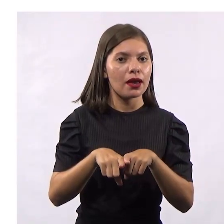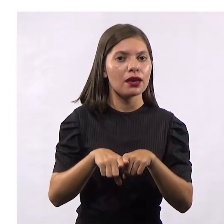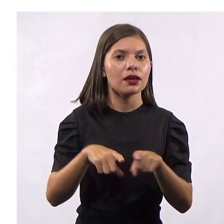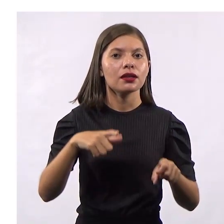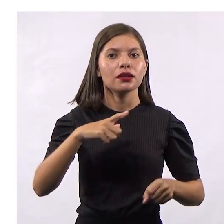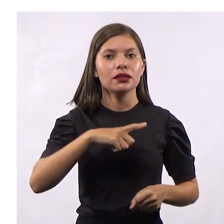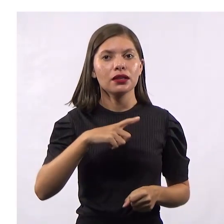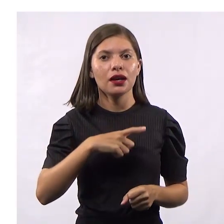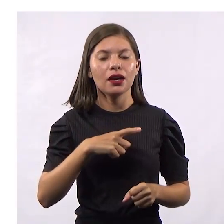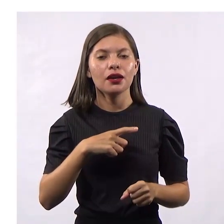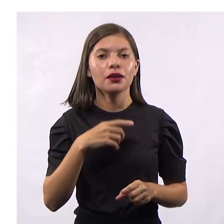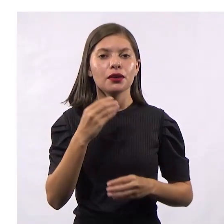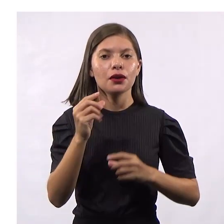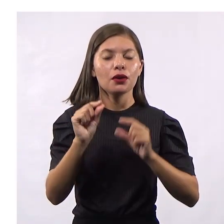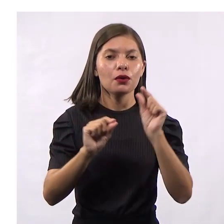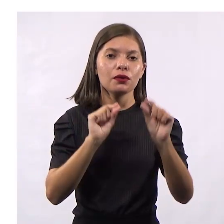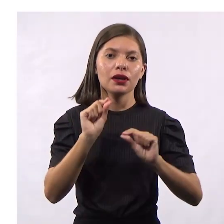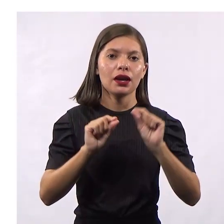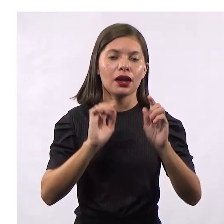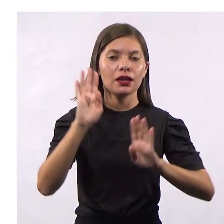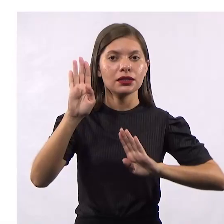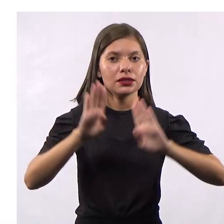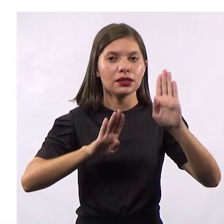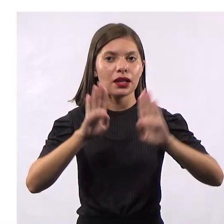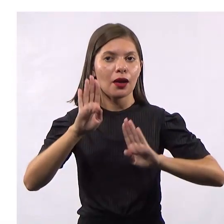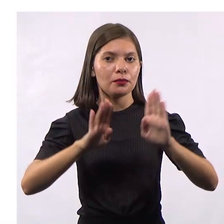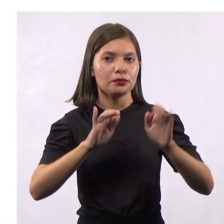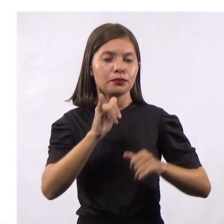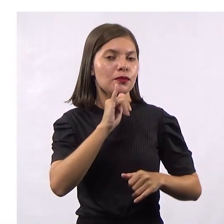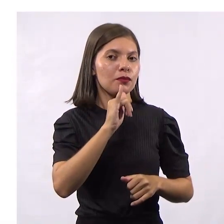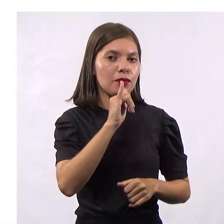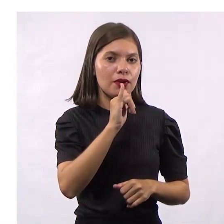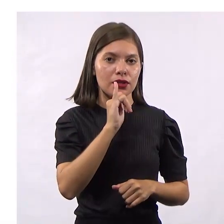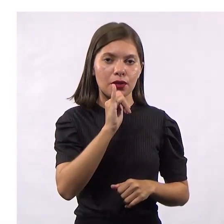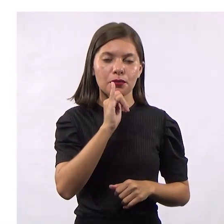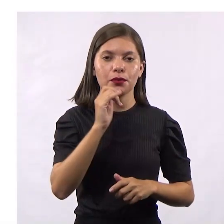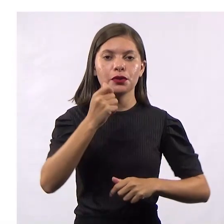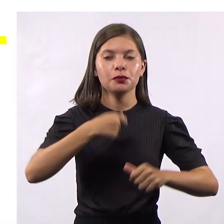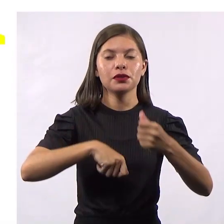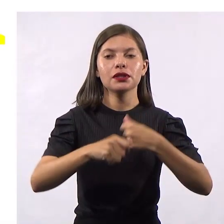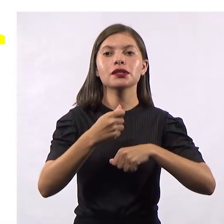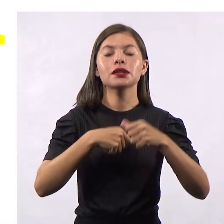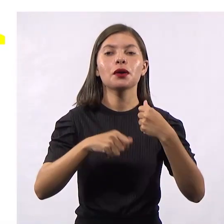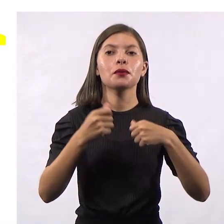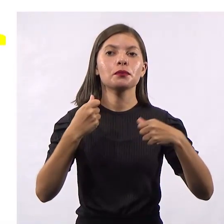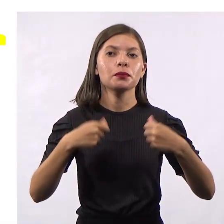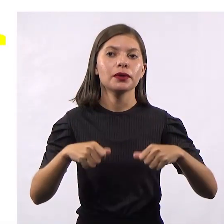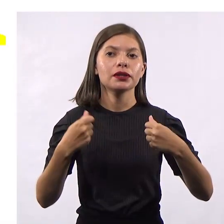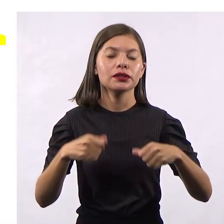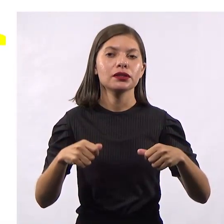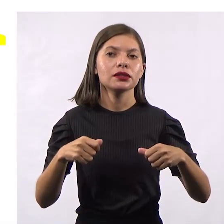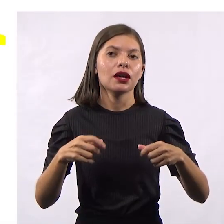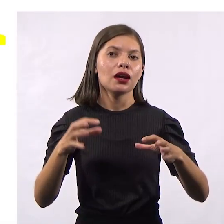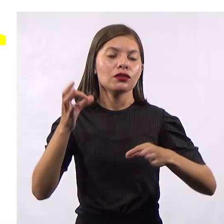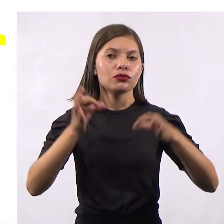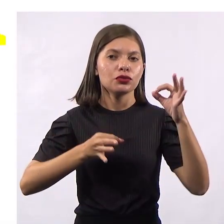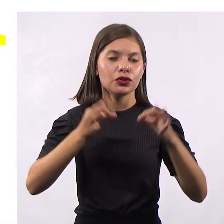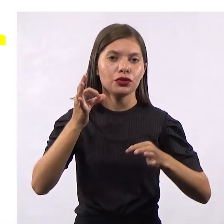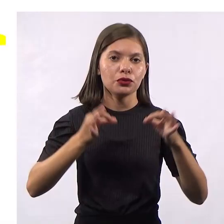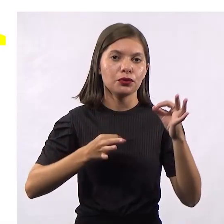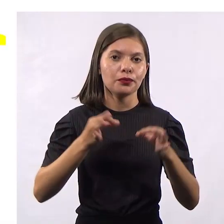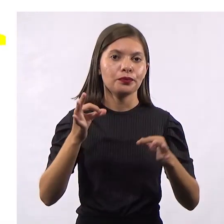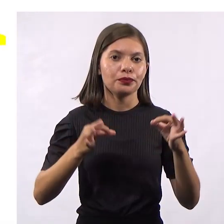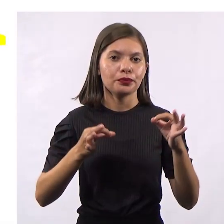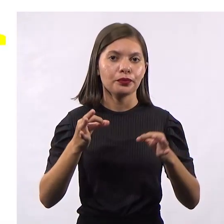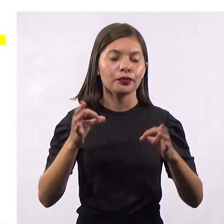licitar, tá? Então, por exemplo, a administração está precisando de um parecer jurídico, de uma matéria bem específica.